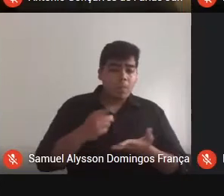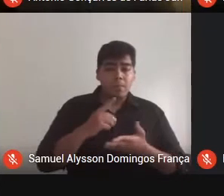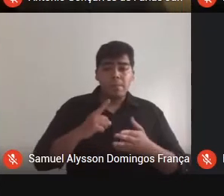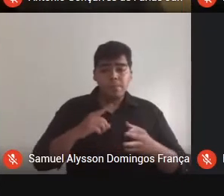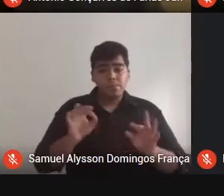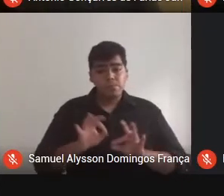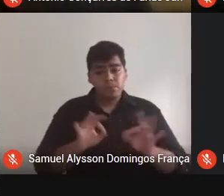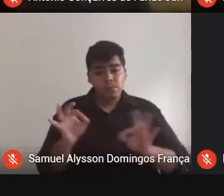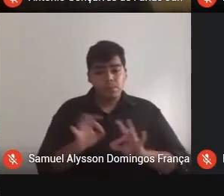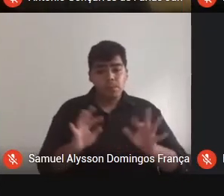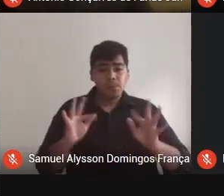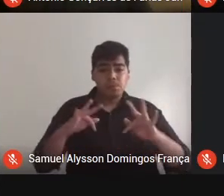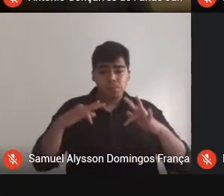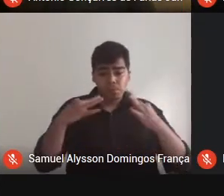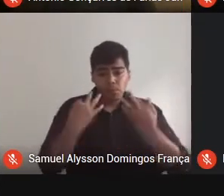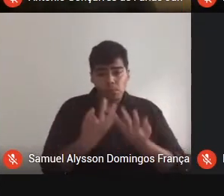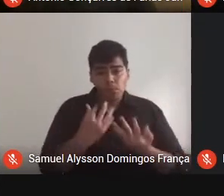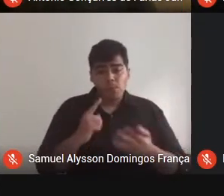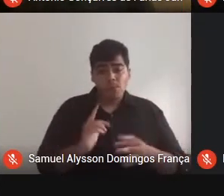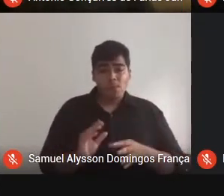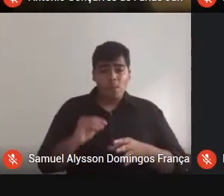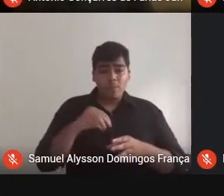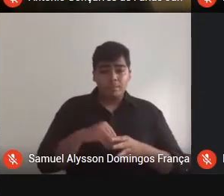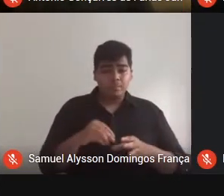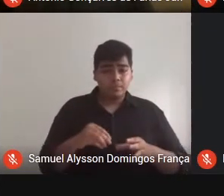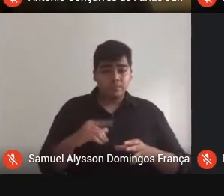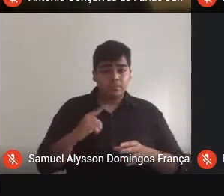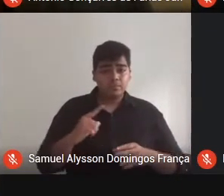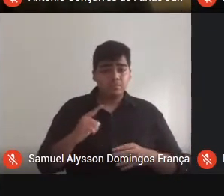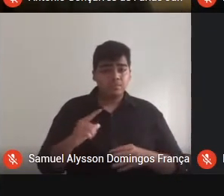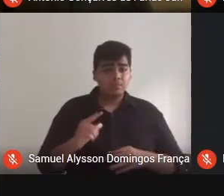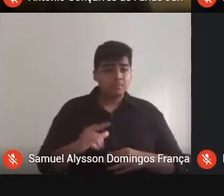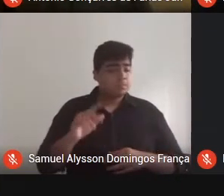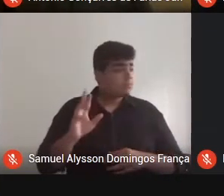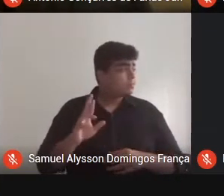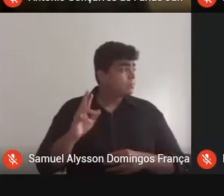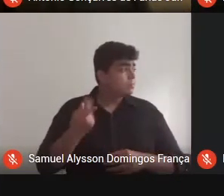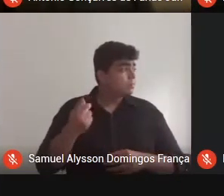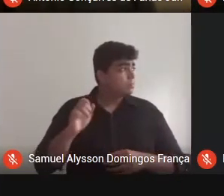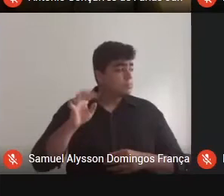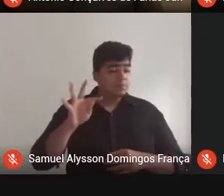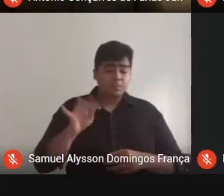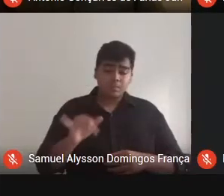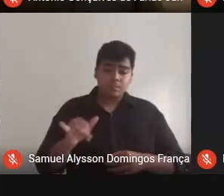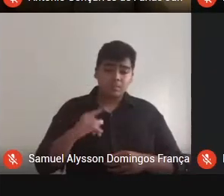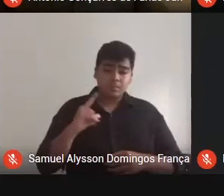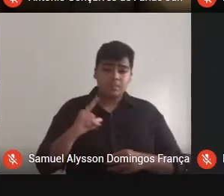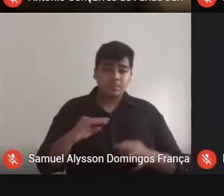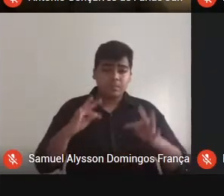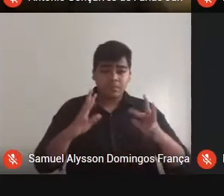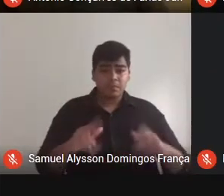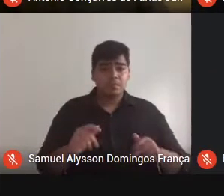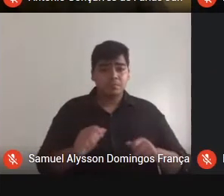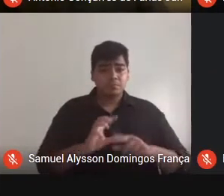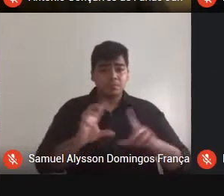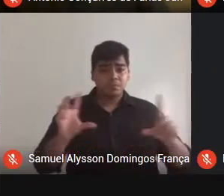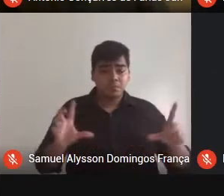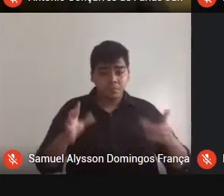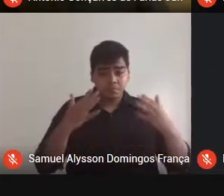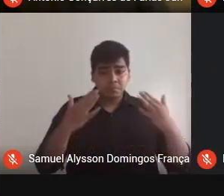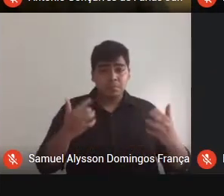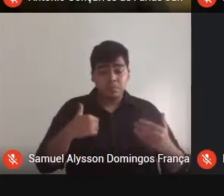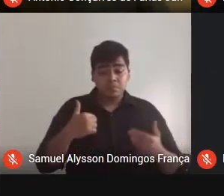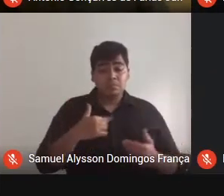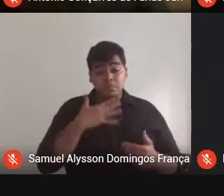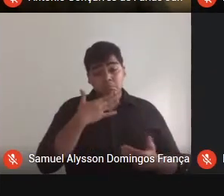famílias com Revit para fazer todo esse levantamento. E o mais importante, que eu fiquei impressionado, que eles fizeram